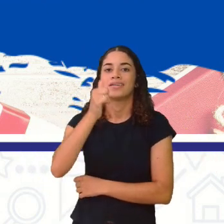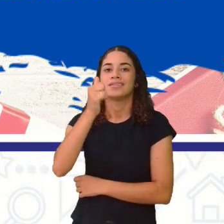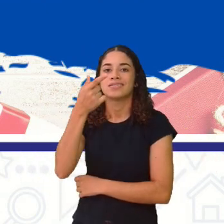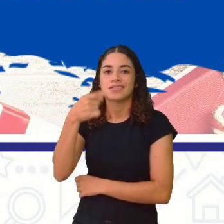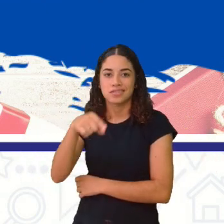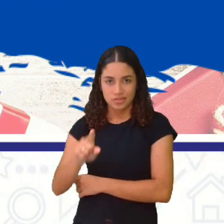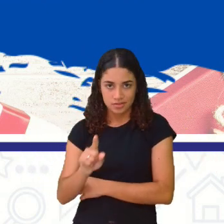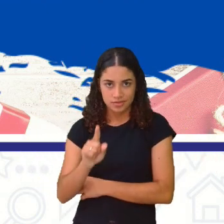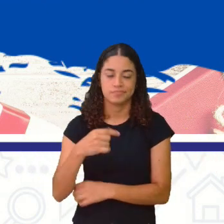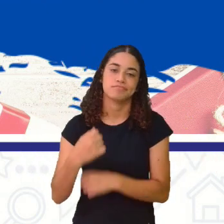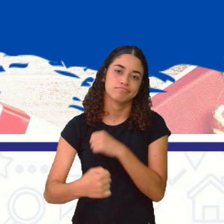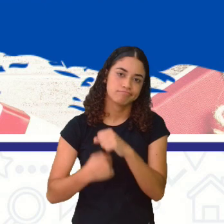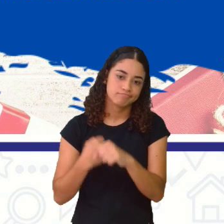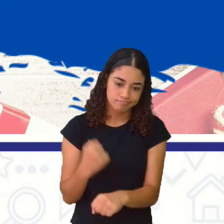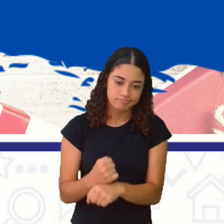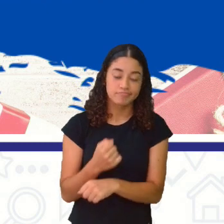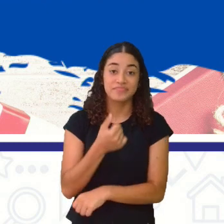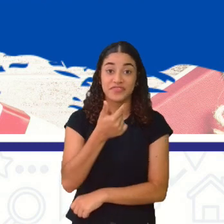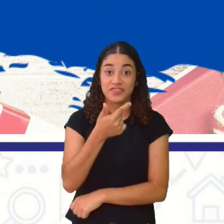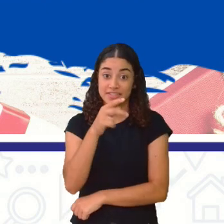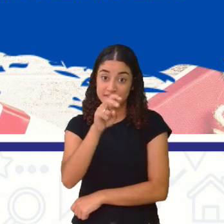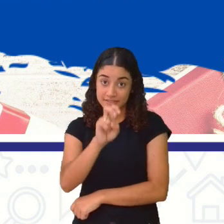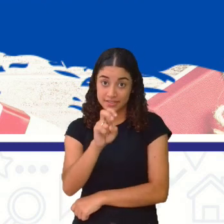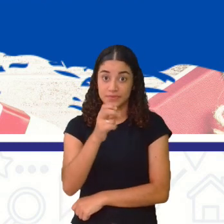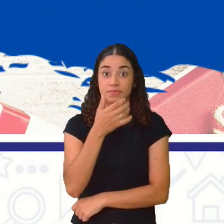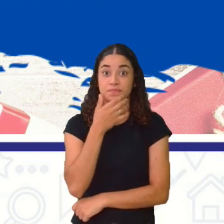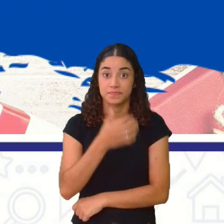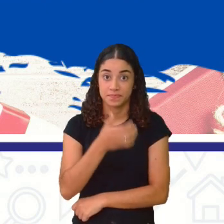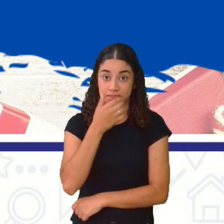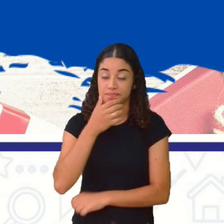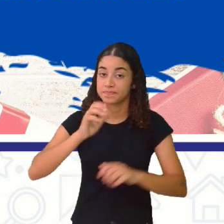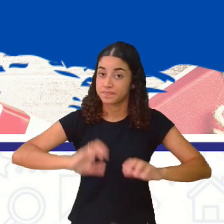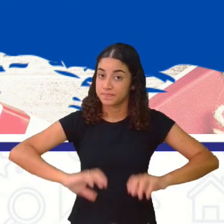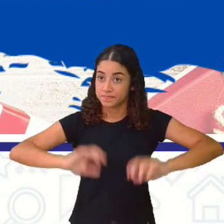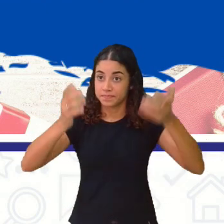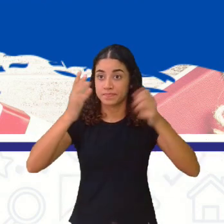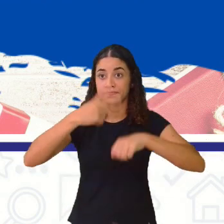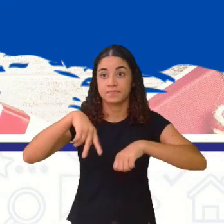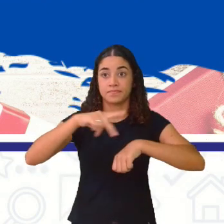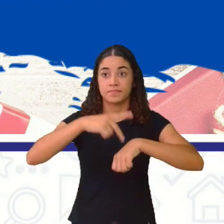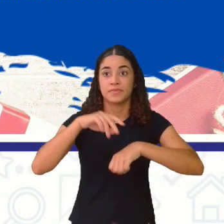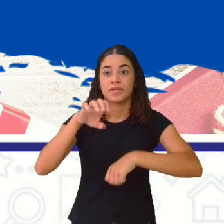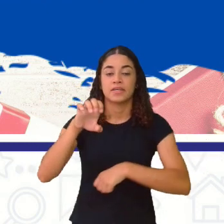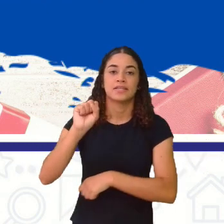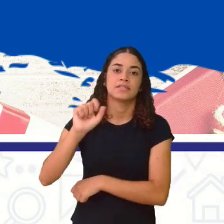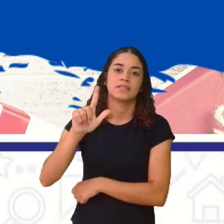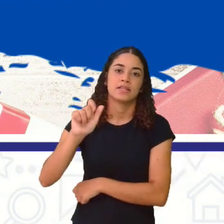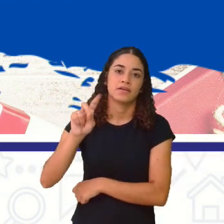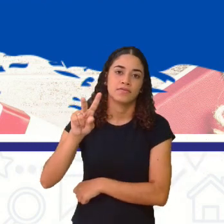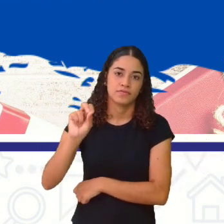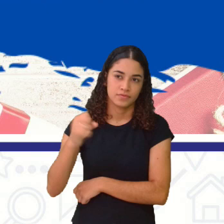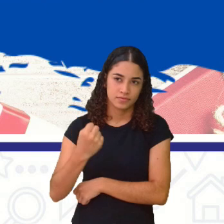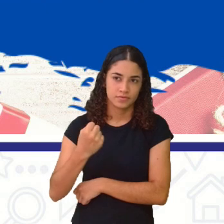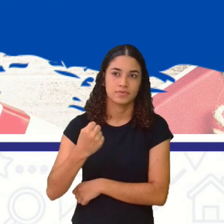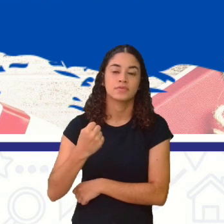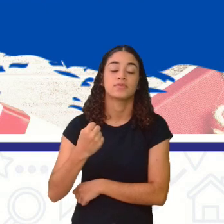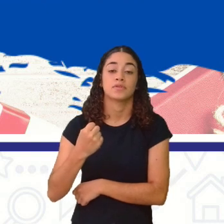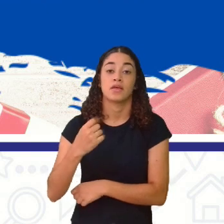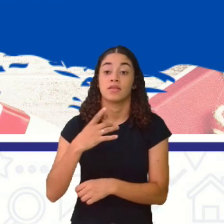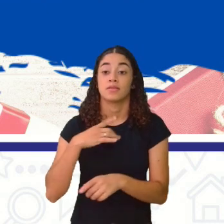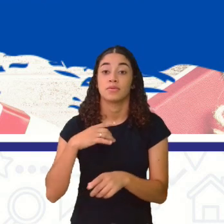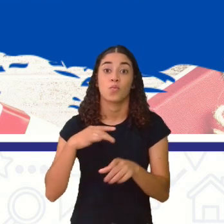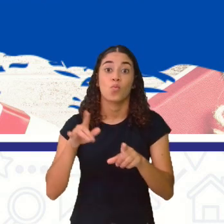Comemorada anualmente em 25 de dezembro. Mas veja, nos países eslavos e ortodoxos, que utilizam um